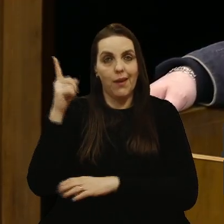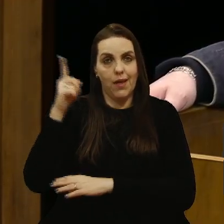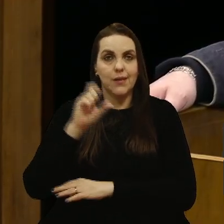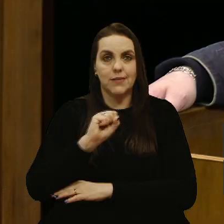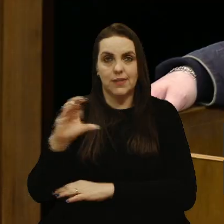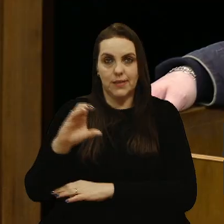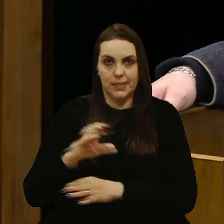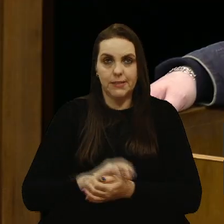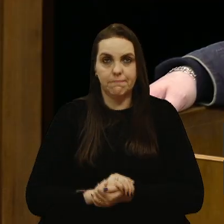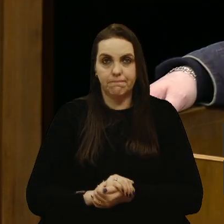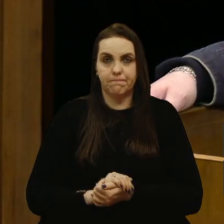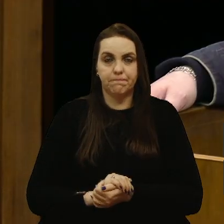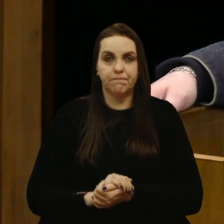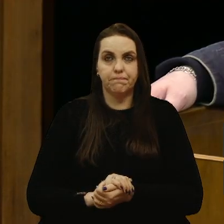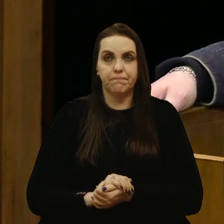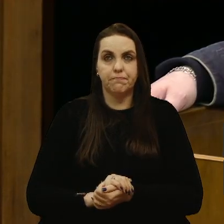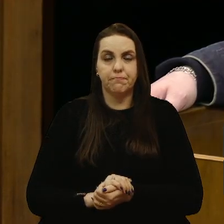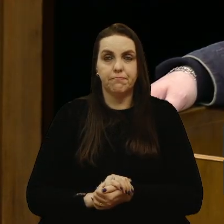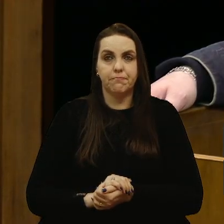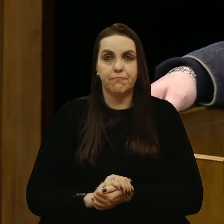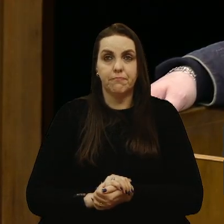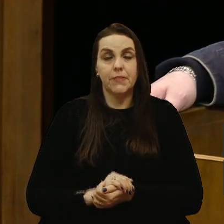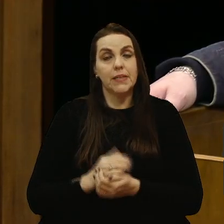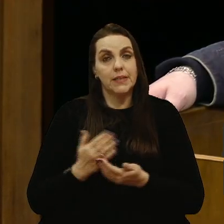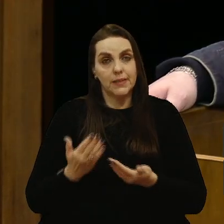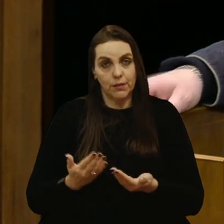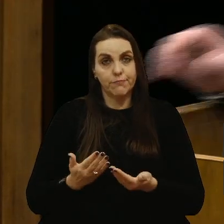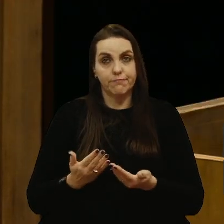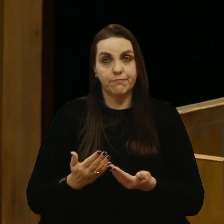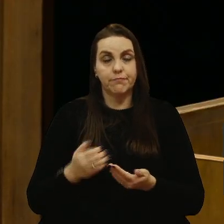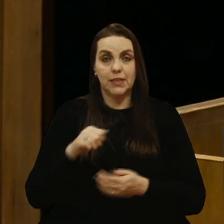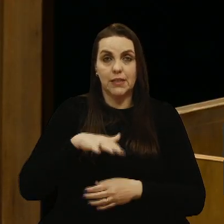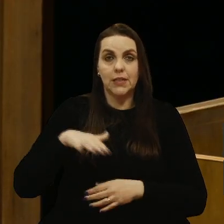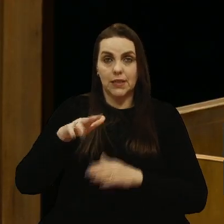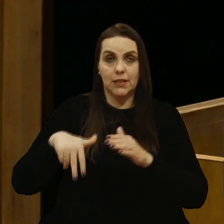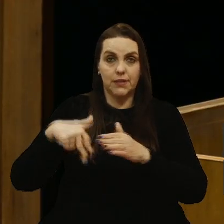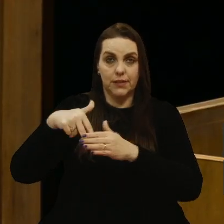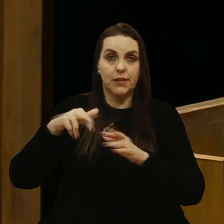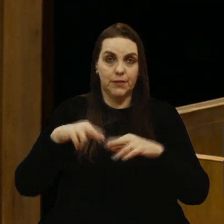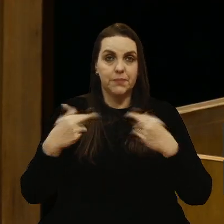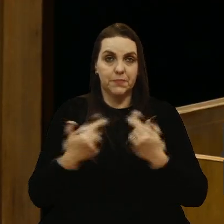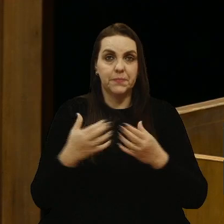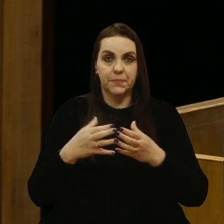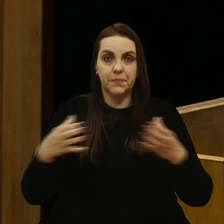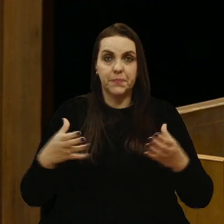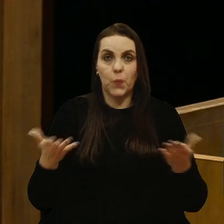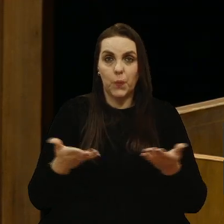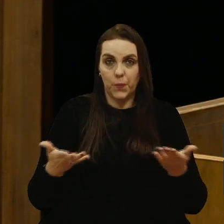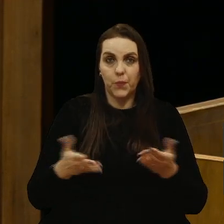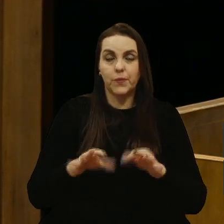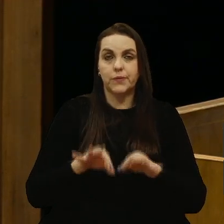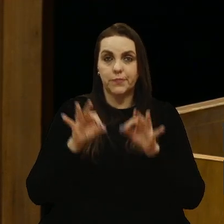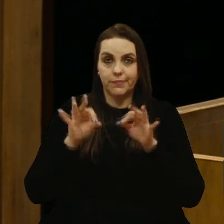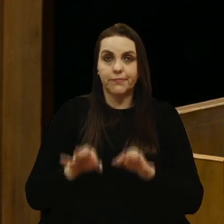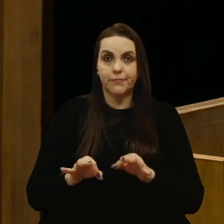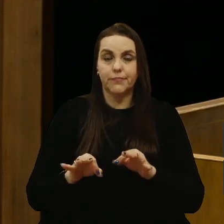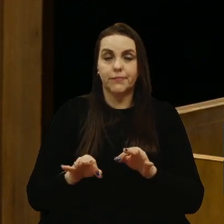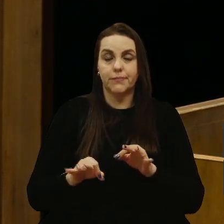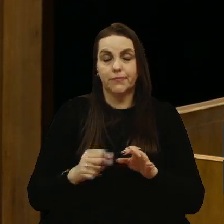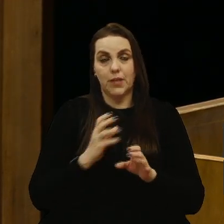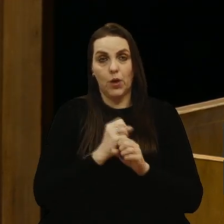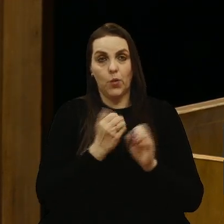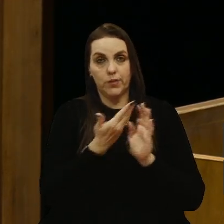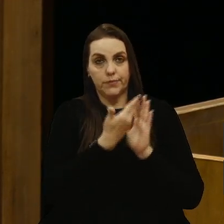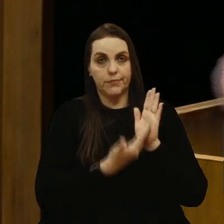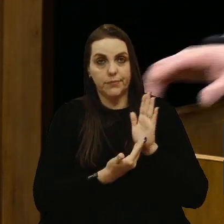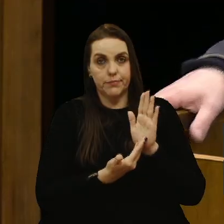Catarina. Então, a gente usou esse espaço do grande expediente justamente para a gente fazer essa prestação de contas